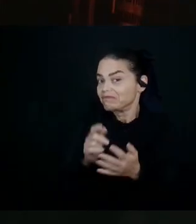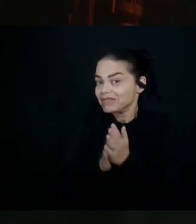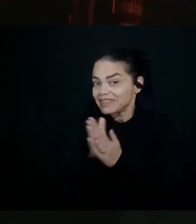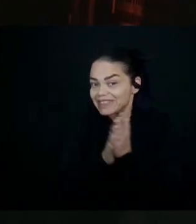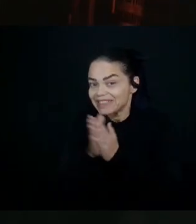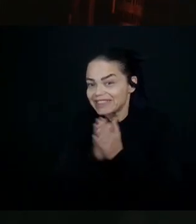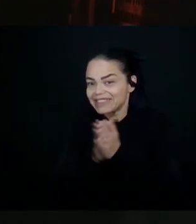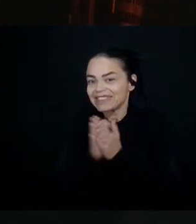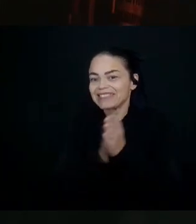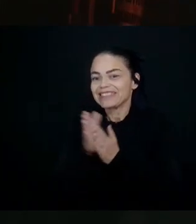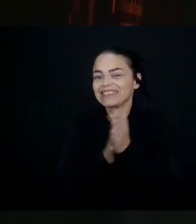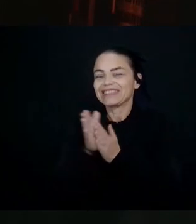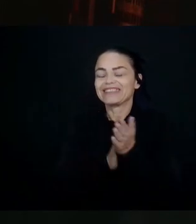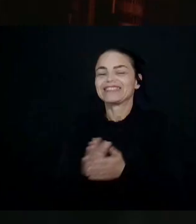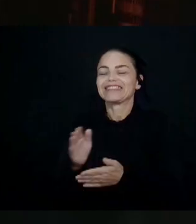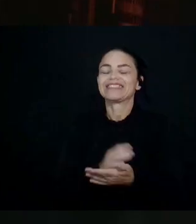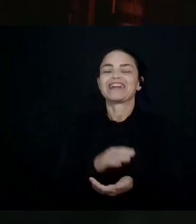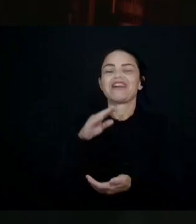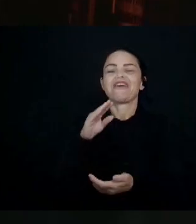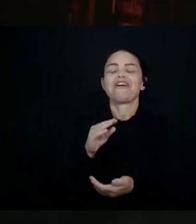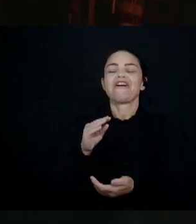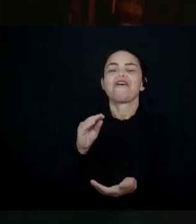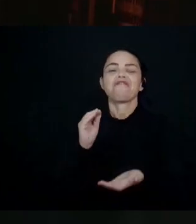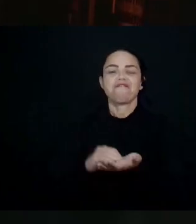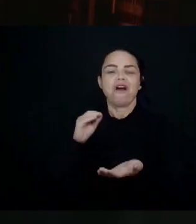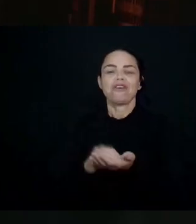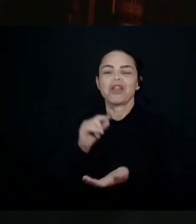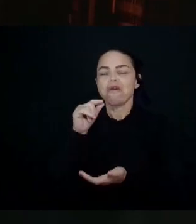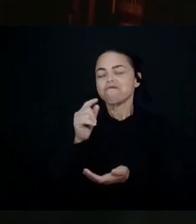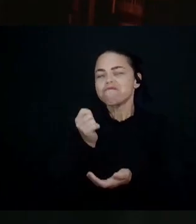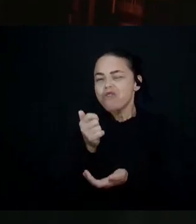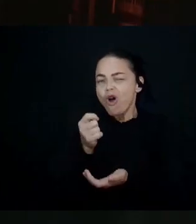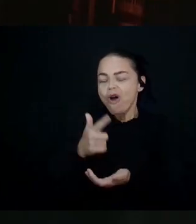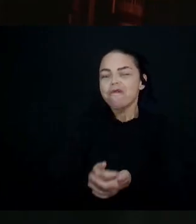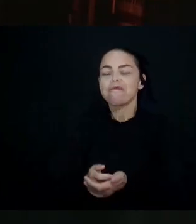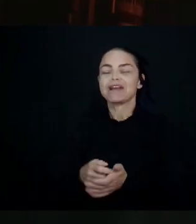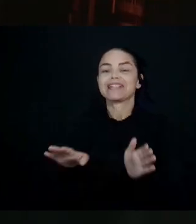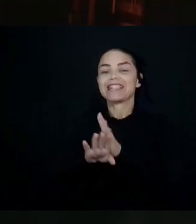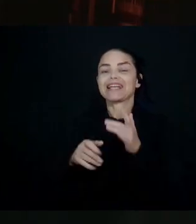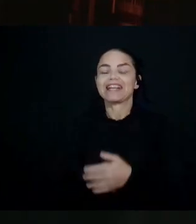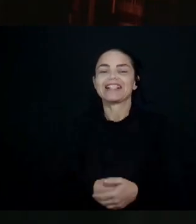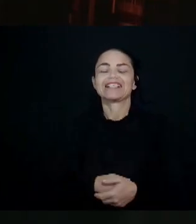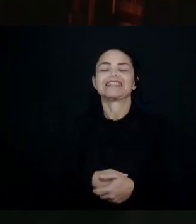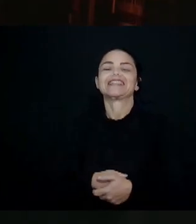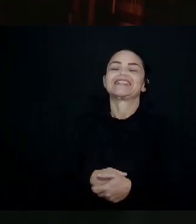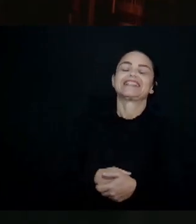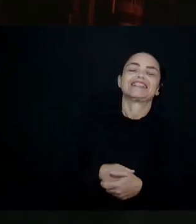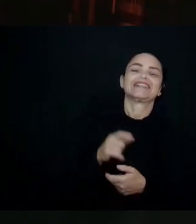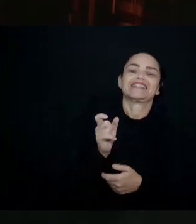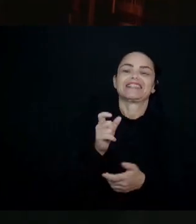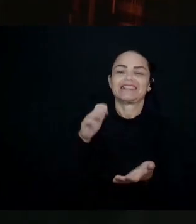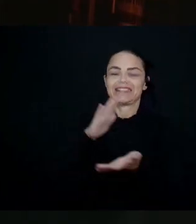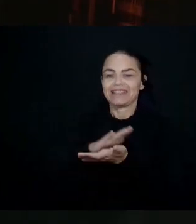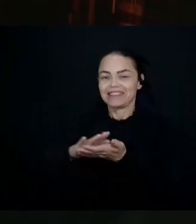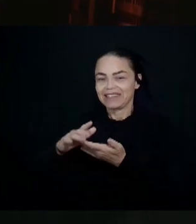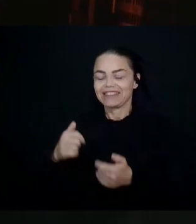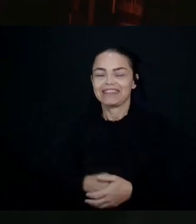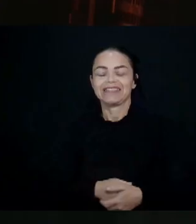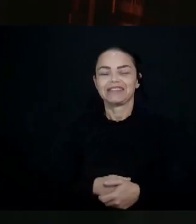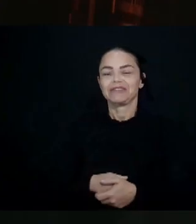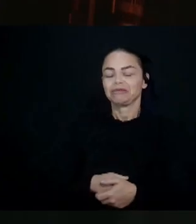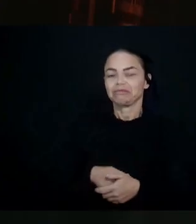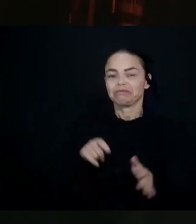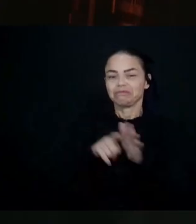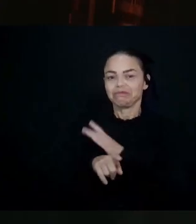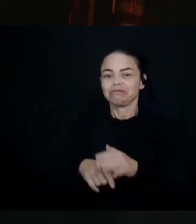o falta pouco, né? Falta pouco para sua figurinha chegar, né? A gente está aguardando. Vamos lá. Mais uma pergunta, por favor. Pode colocar na tela,